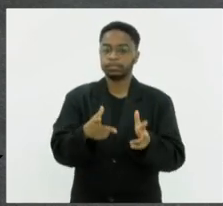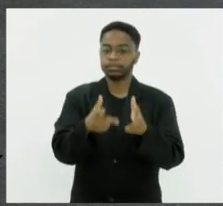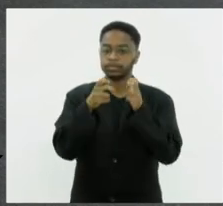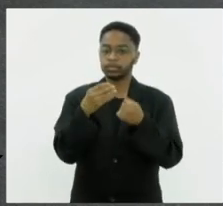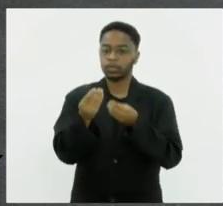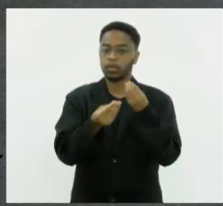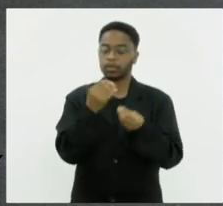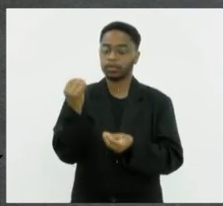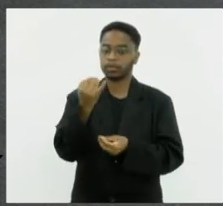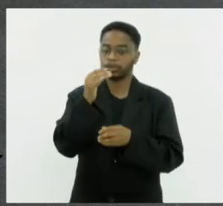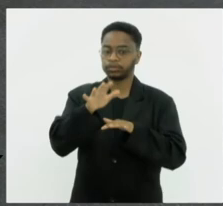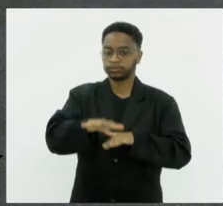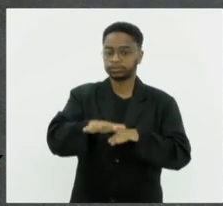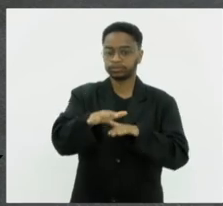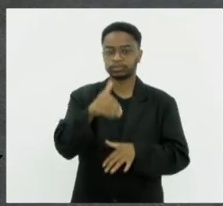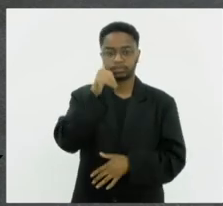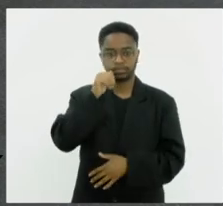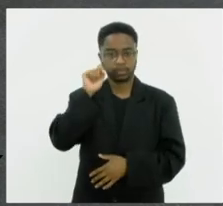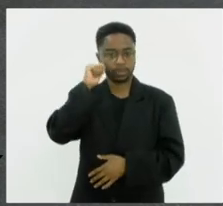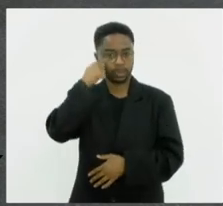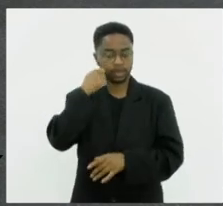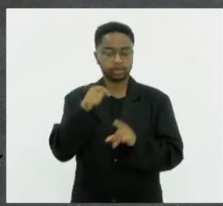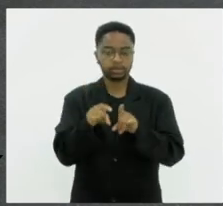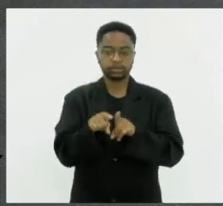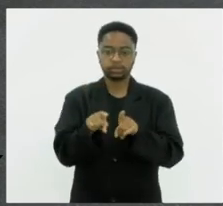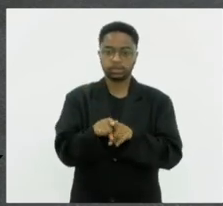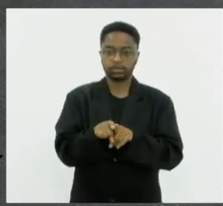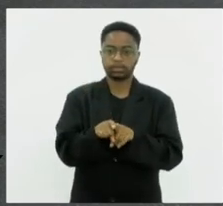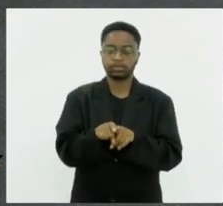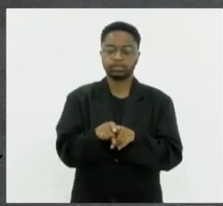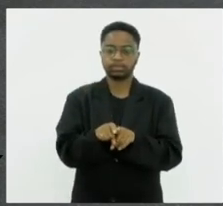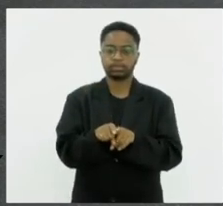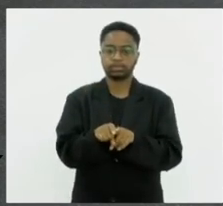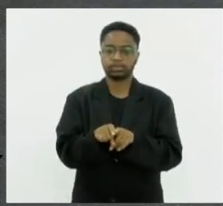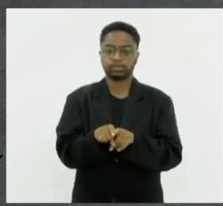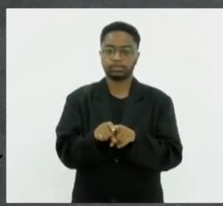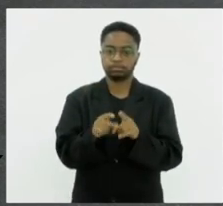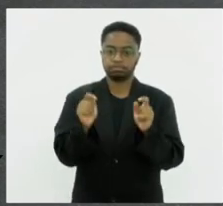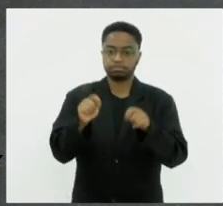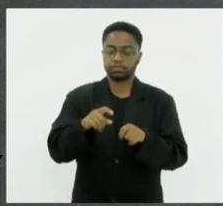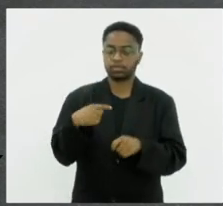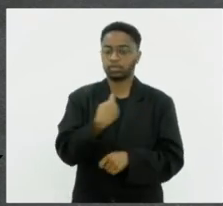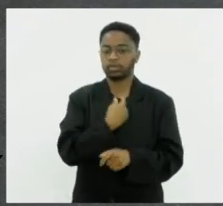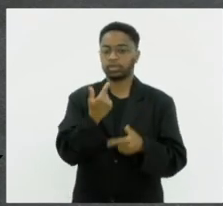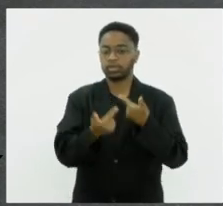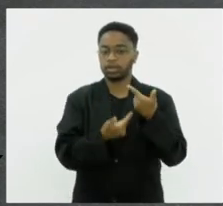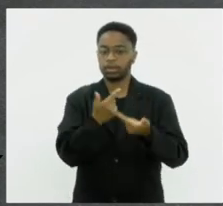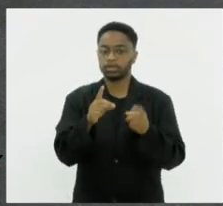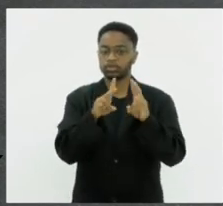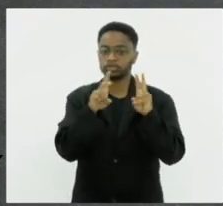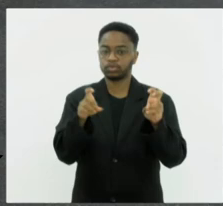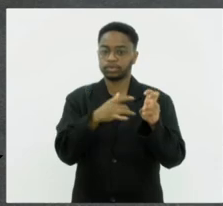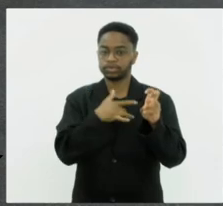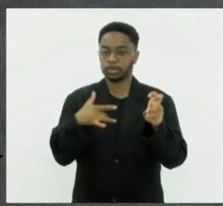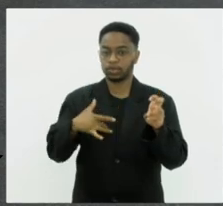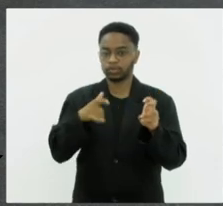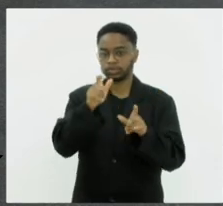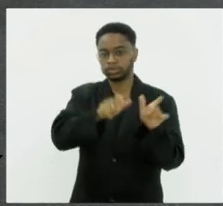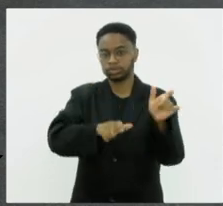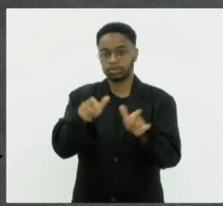reconhecer a importância da Marcha das Mulheres Negras, mas também que a gente possa trabalhar, por exemplo, sobre a saúde das mulheres